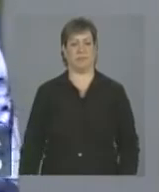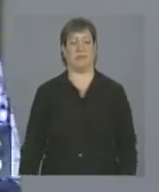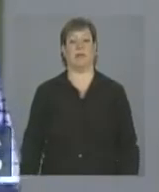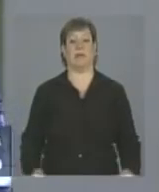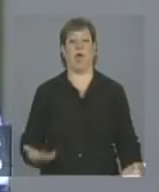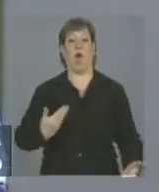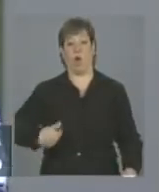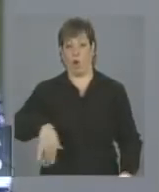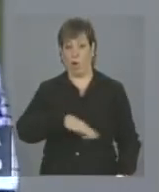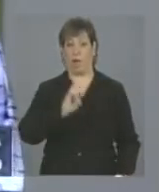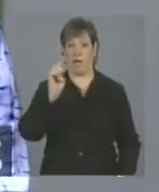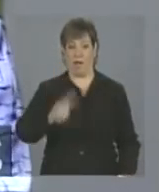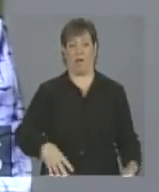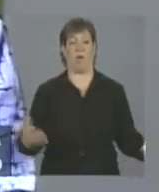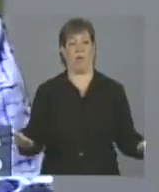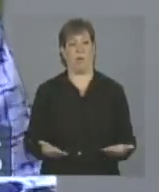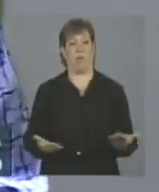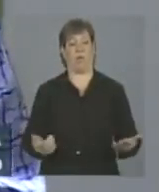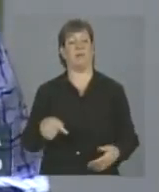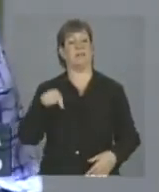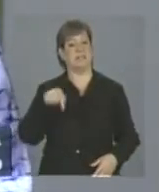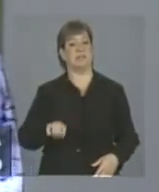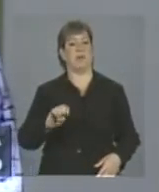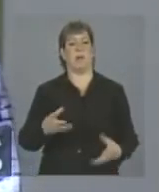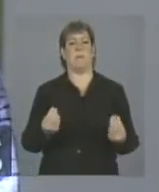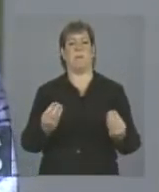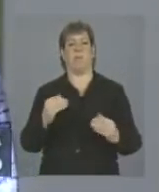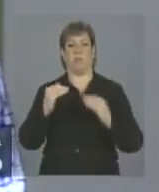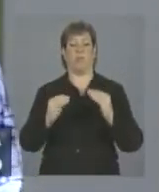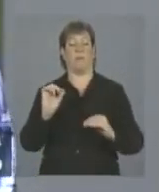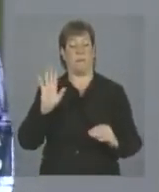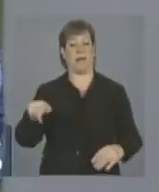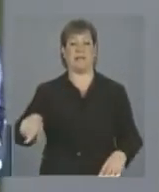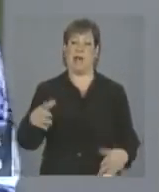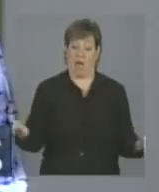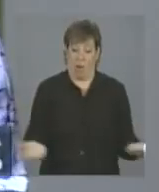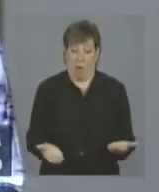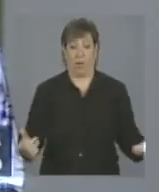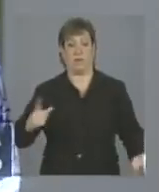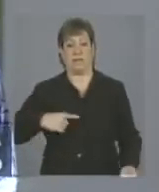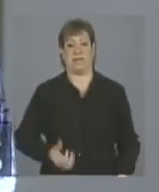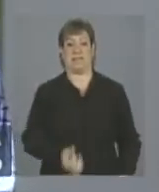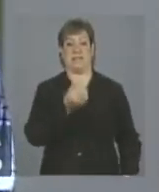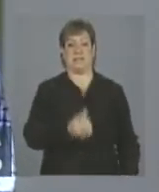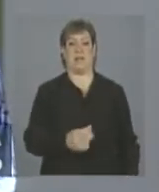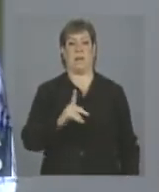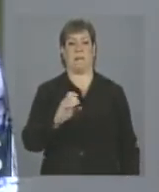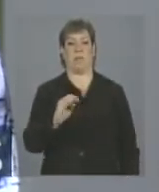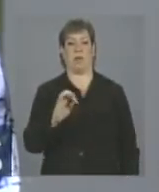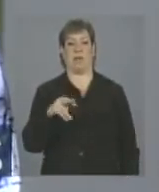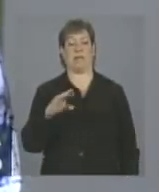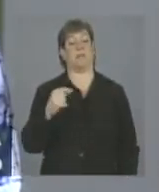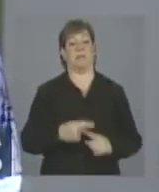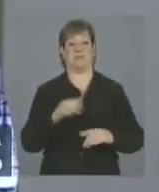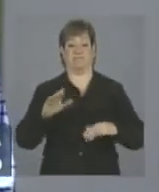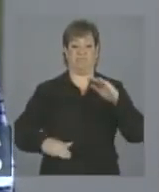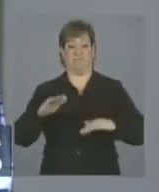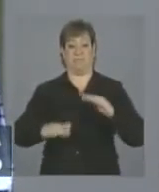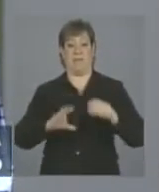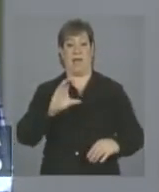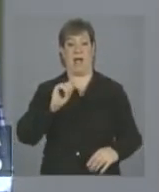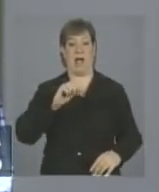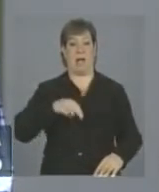isso é algo extremamente volátil, nós somos a sexta potência, depende da taxa de câmbio, tem uma variável taxa